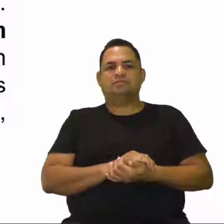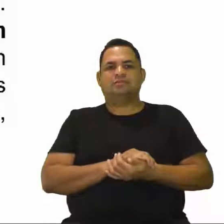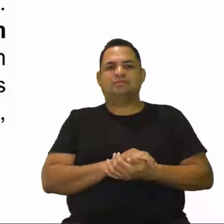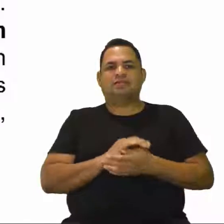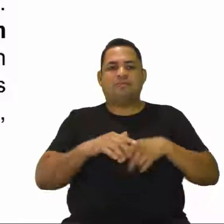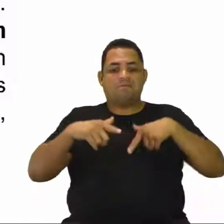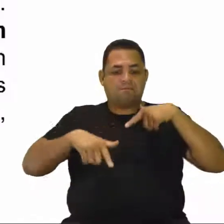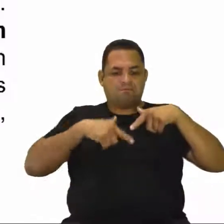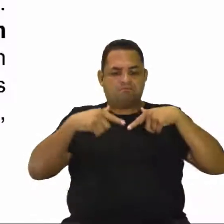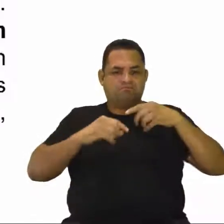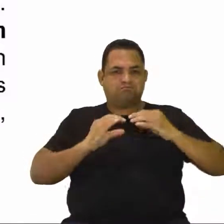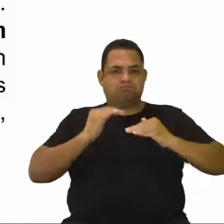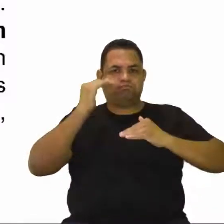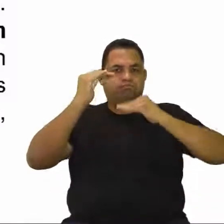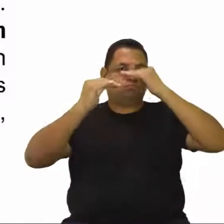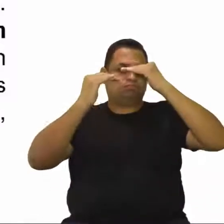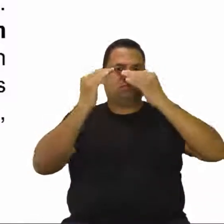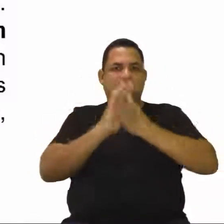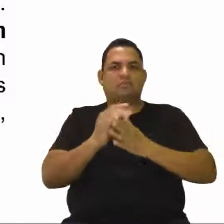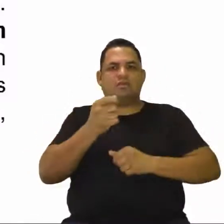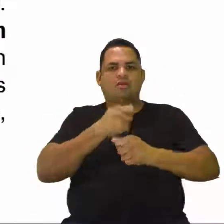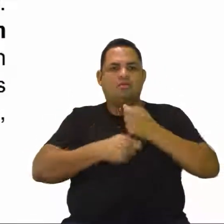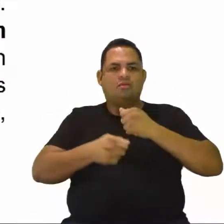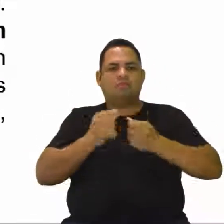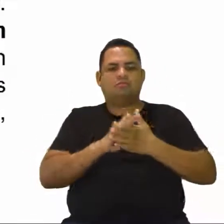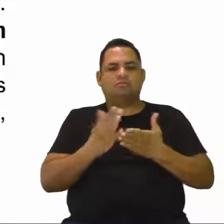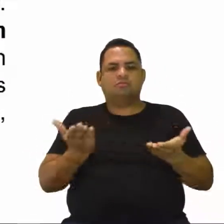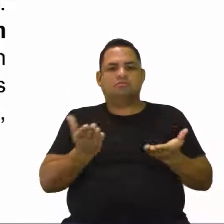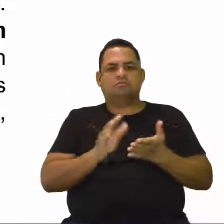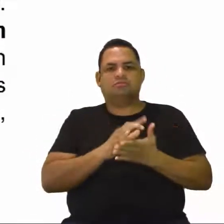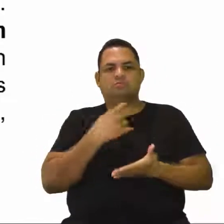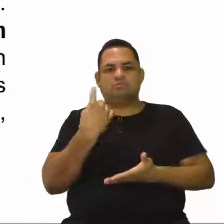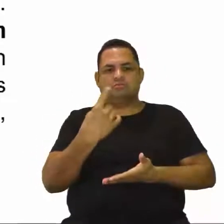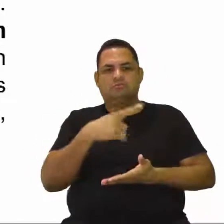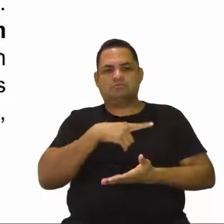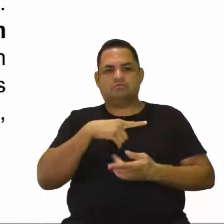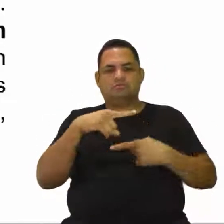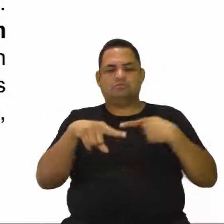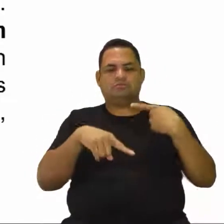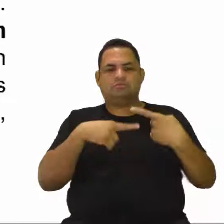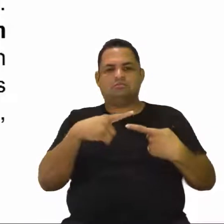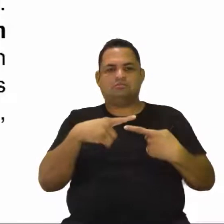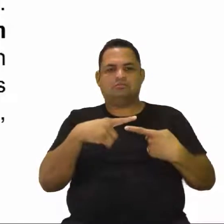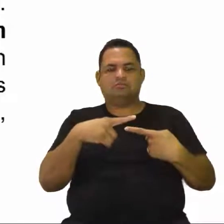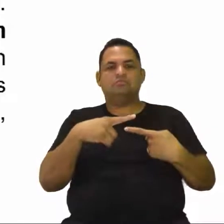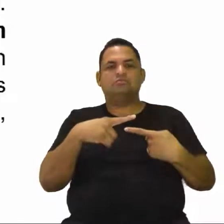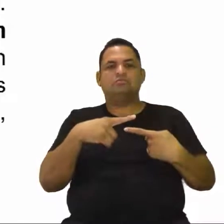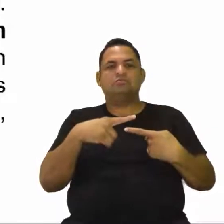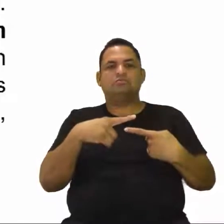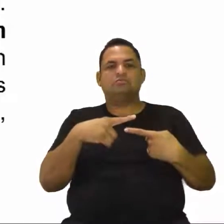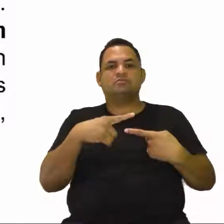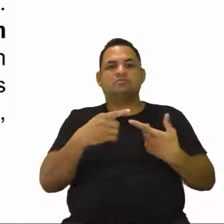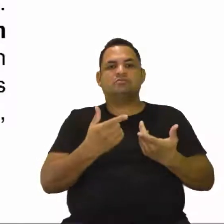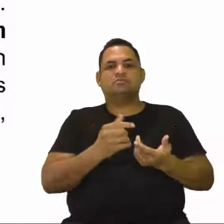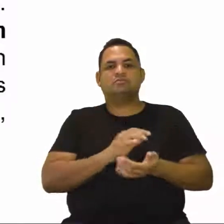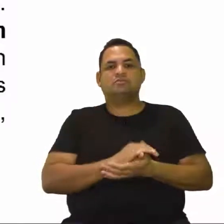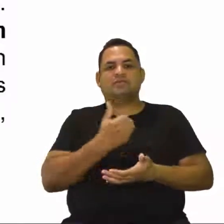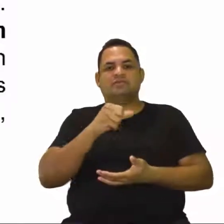superprodução americana ou econômica. O que nós temos aí? Após,